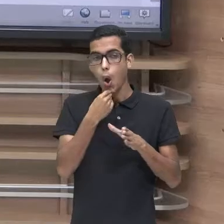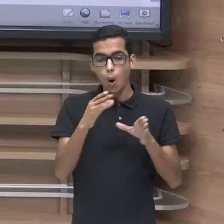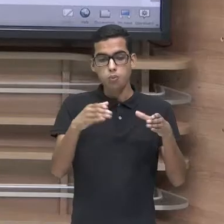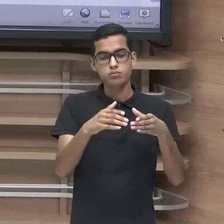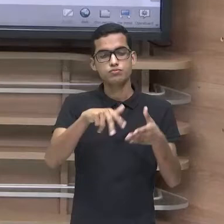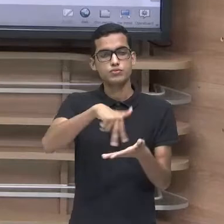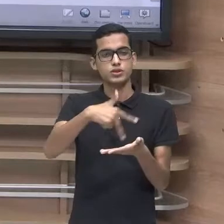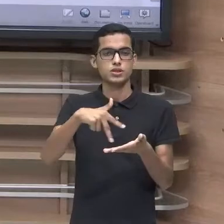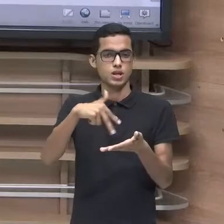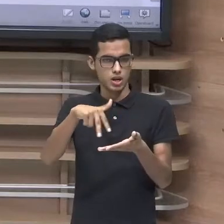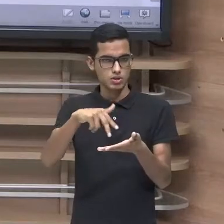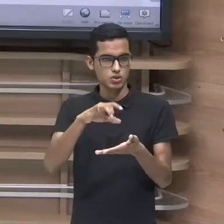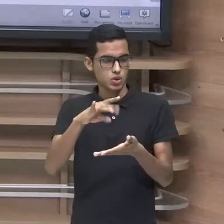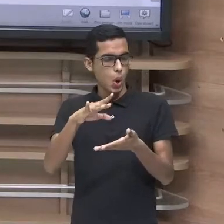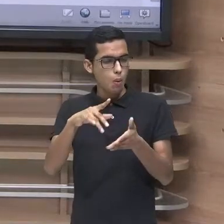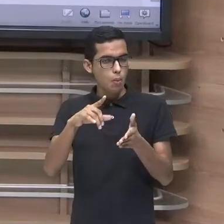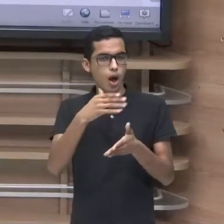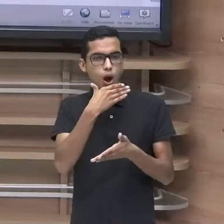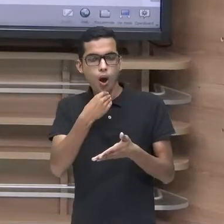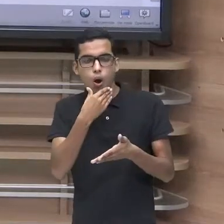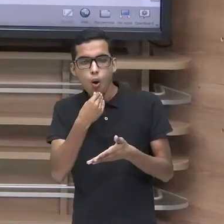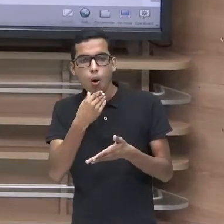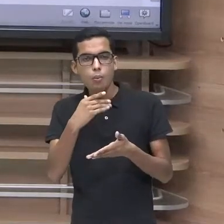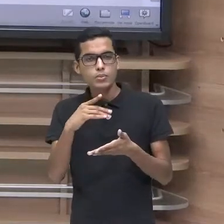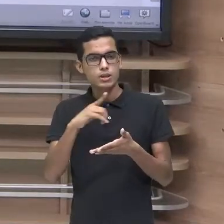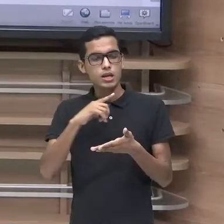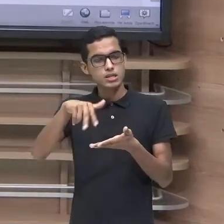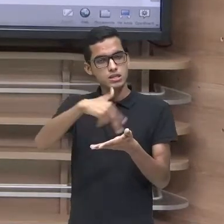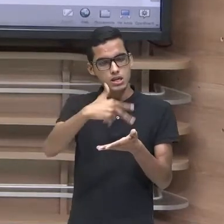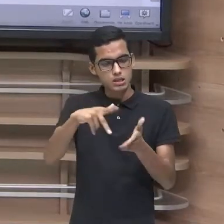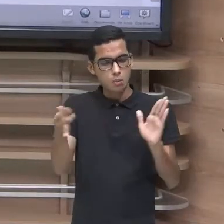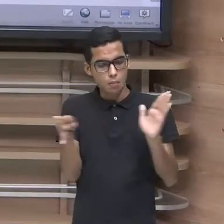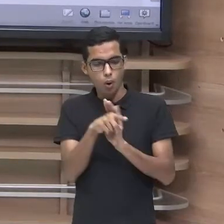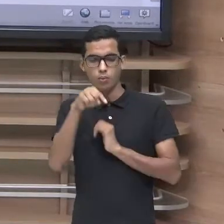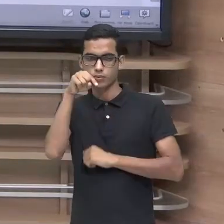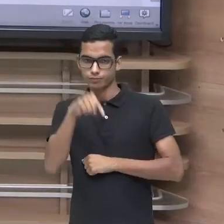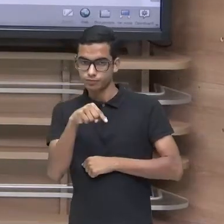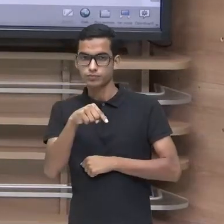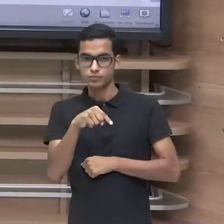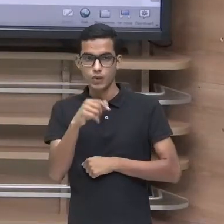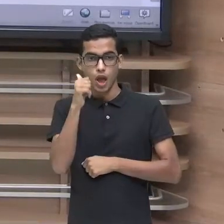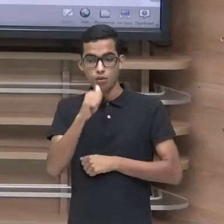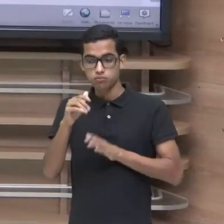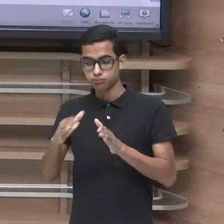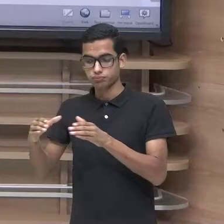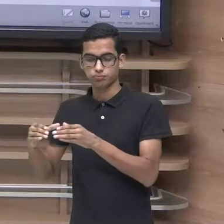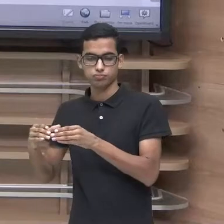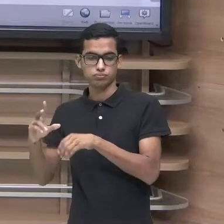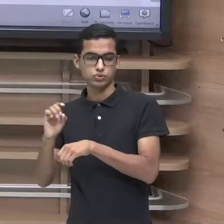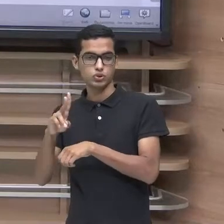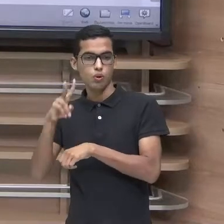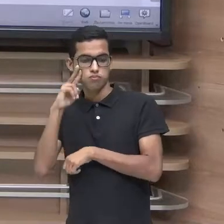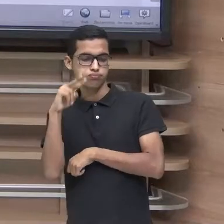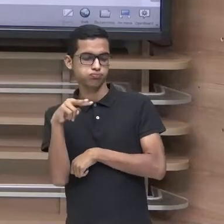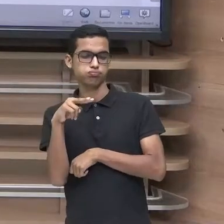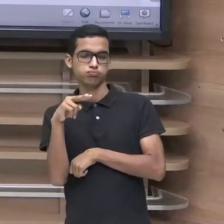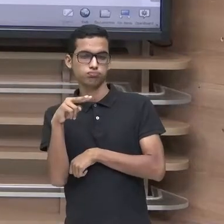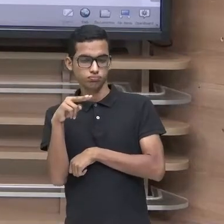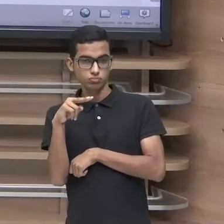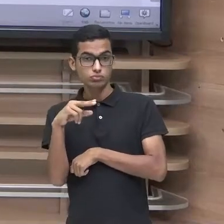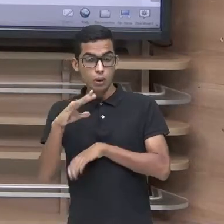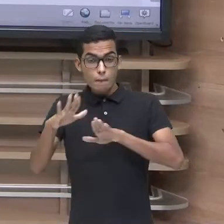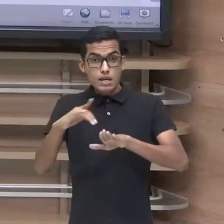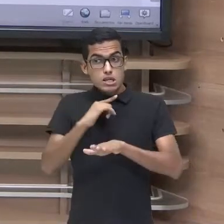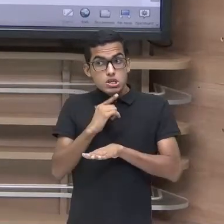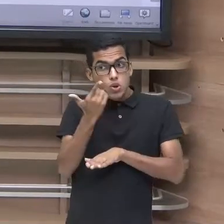são exclusivas para os homens da tribo. As mulheres já ficam de fora. Em outras danças, a gente já tem a participação